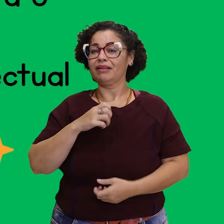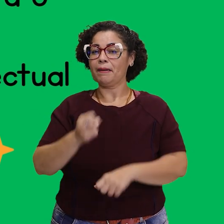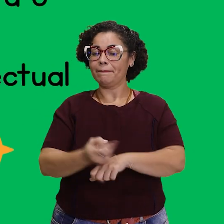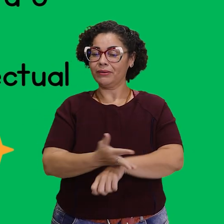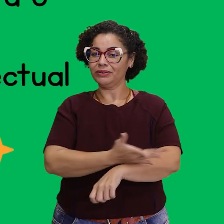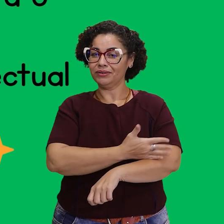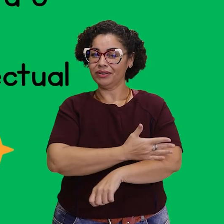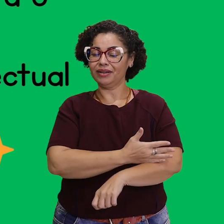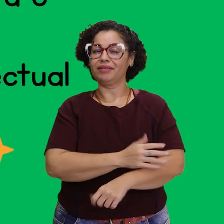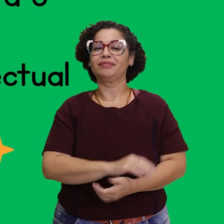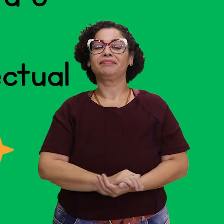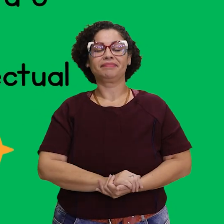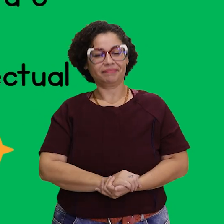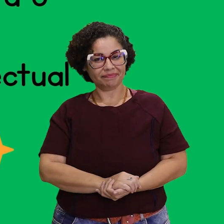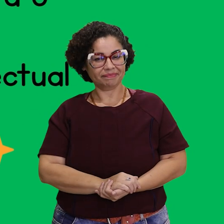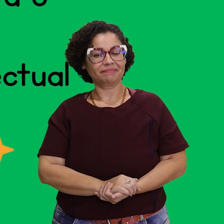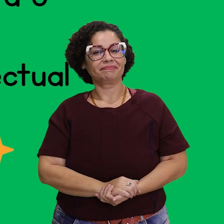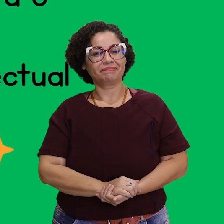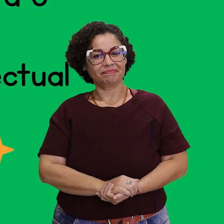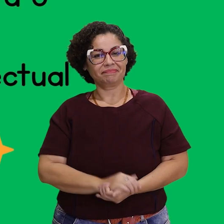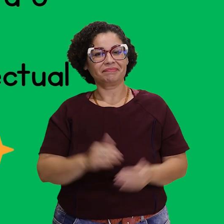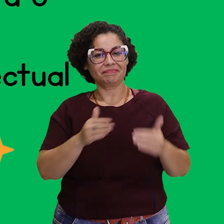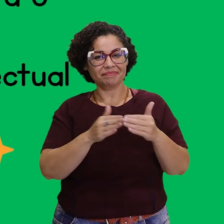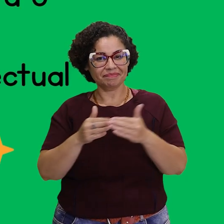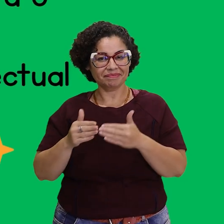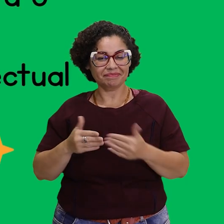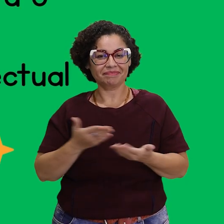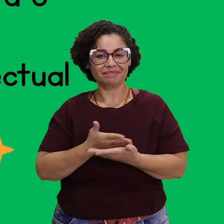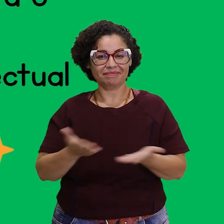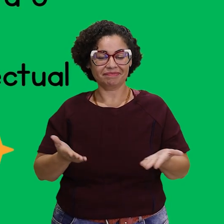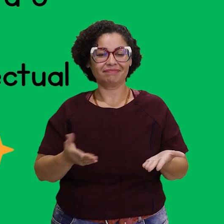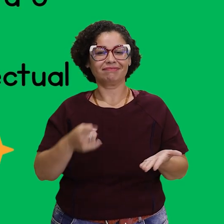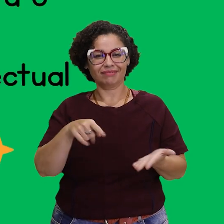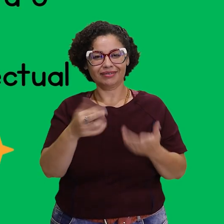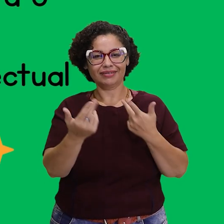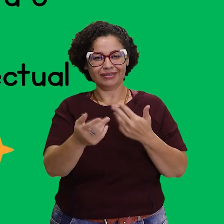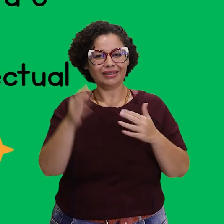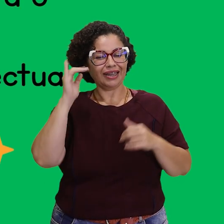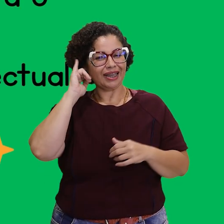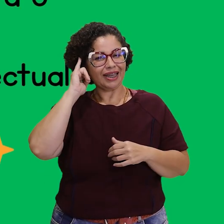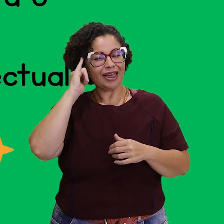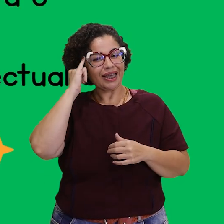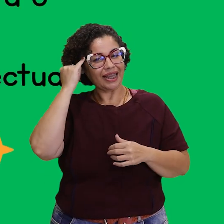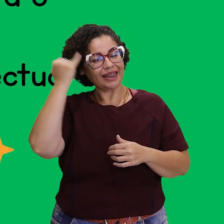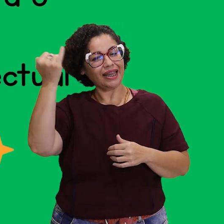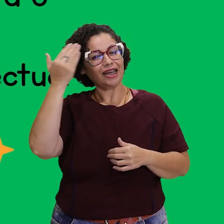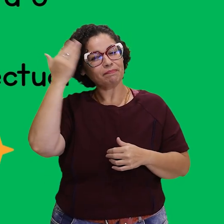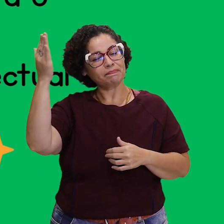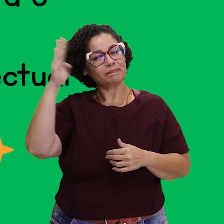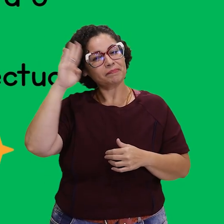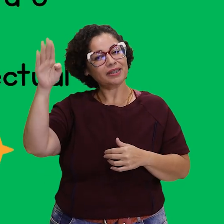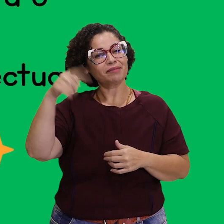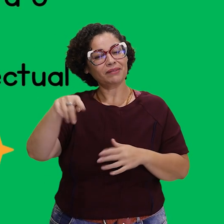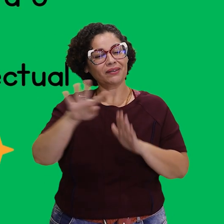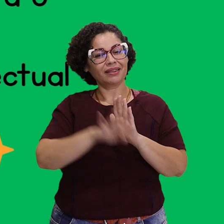e emocional. Tá bom? Concordaram que seria essa mesma a ideia